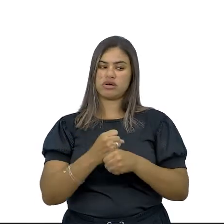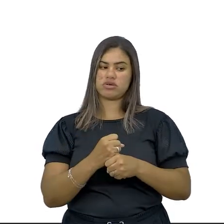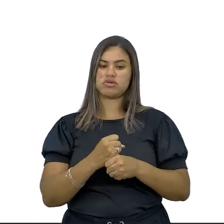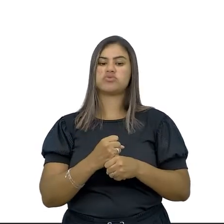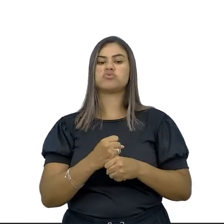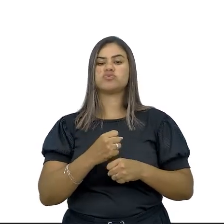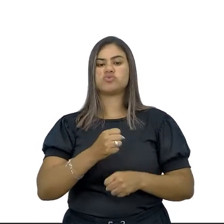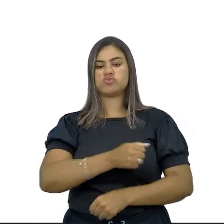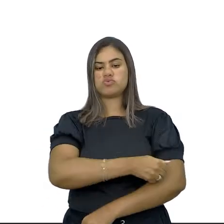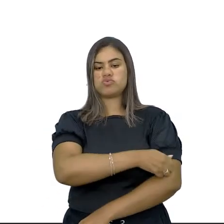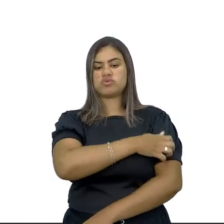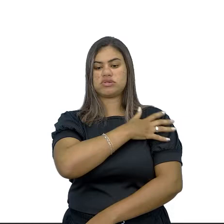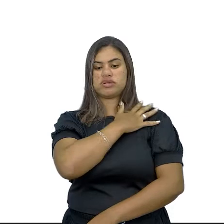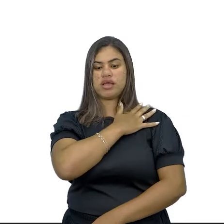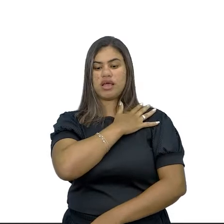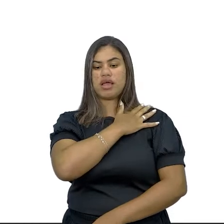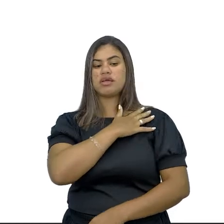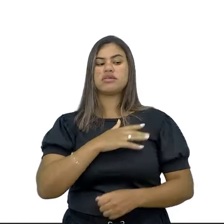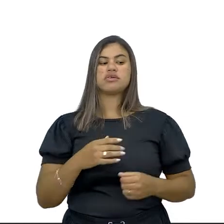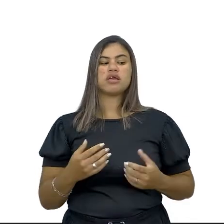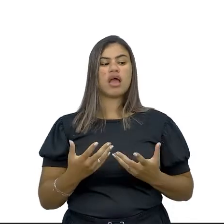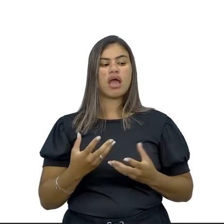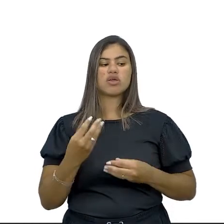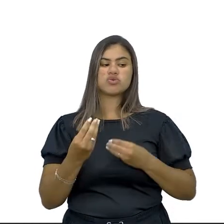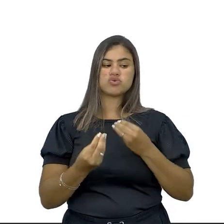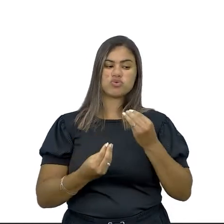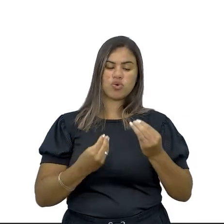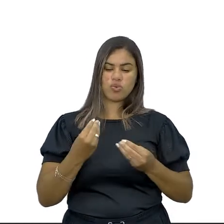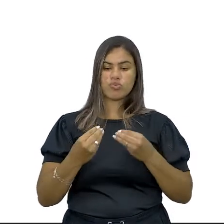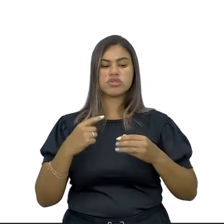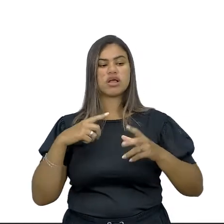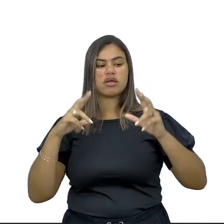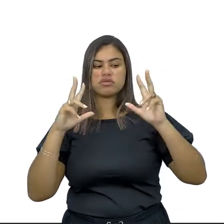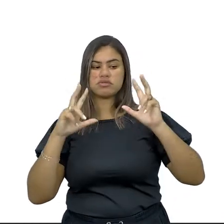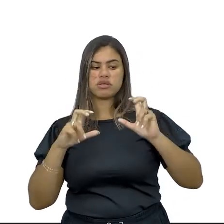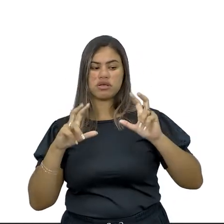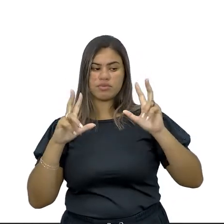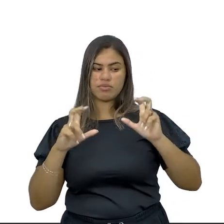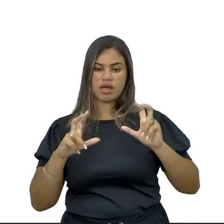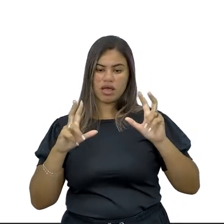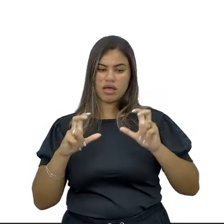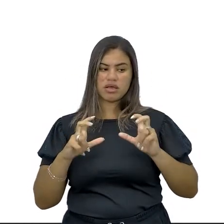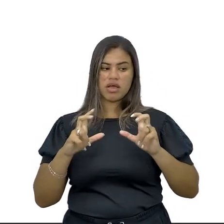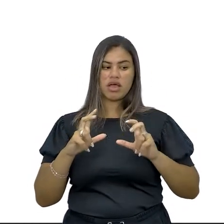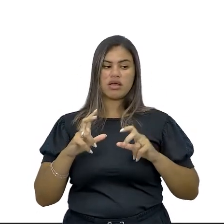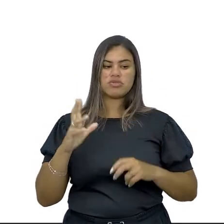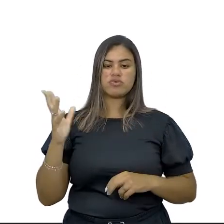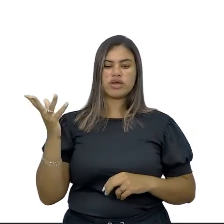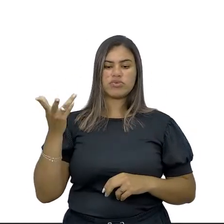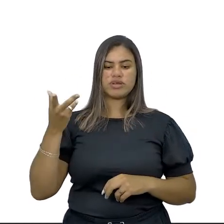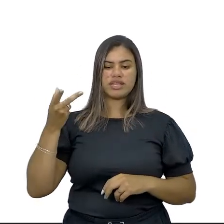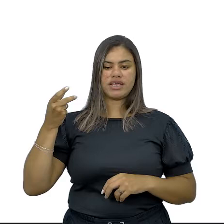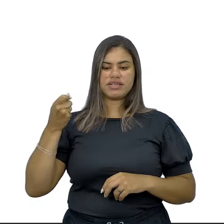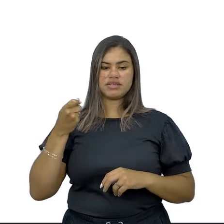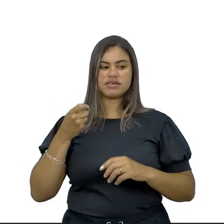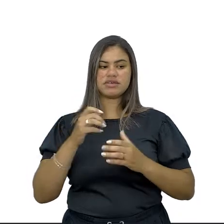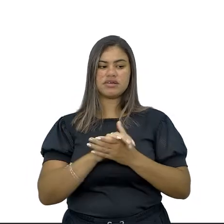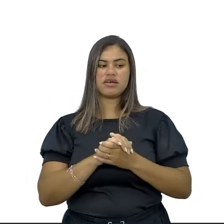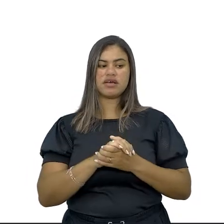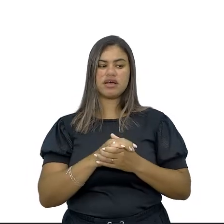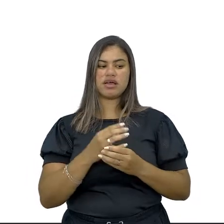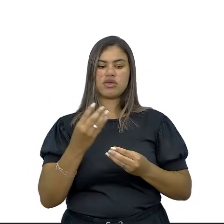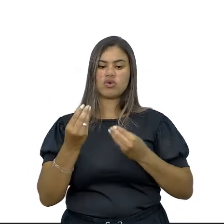veremos exemplos práticos de como abordar tais temáticas adaptadas ao ensino de cada um dos componentes, assim